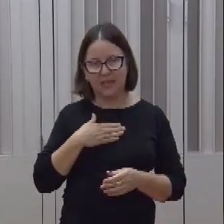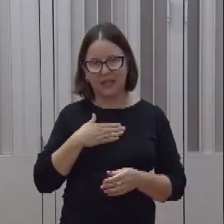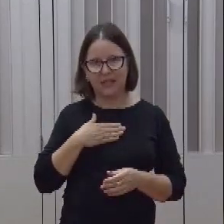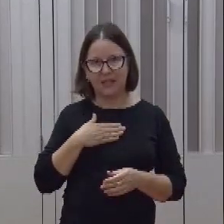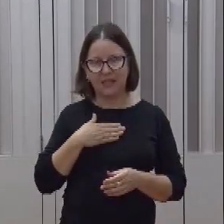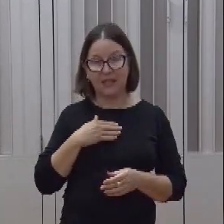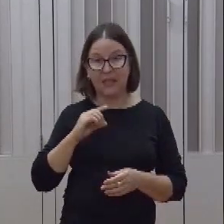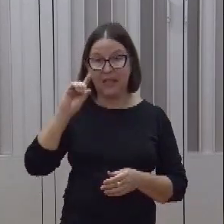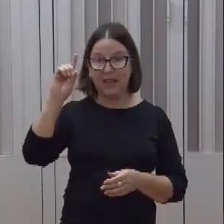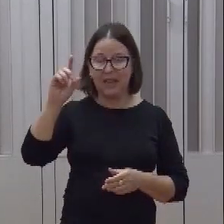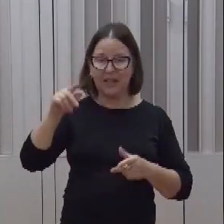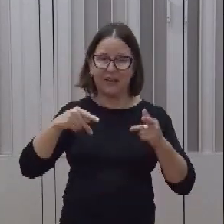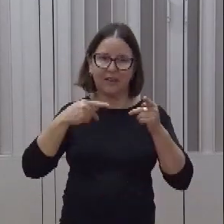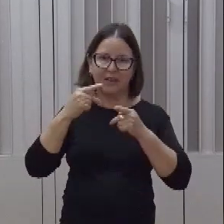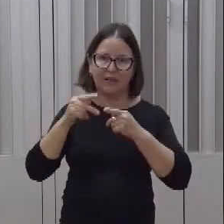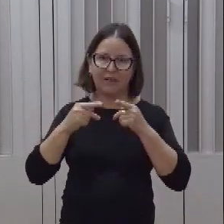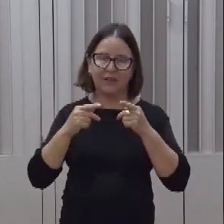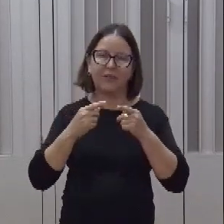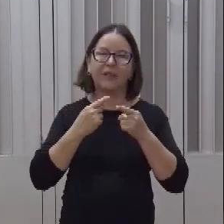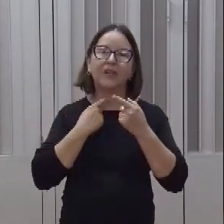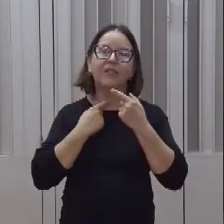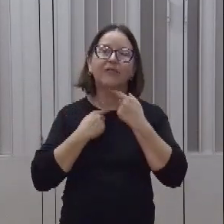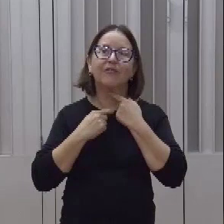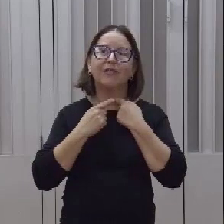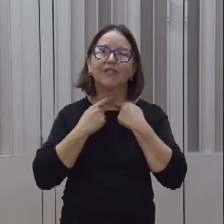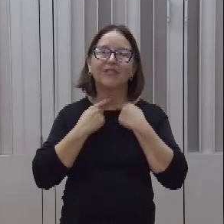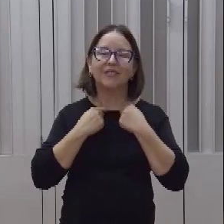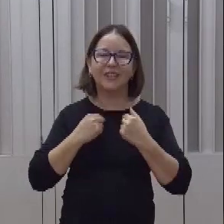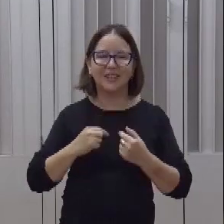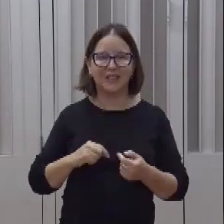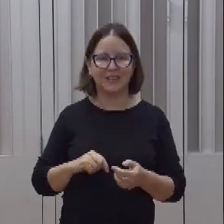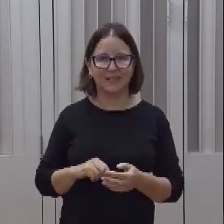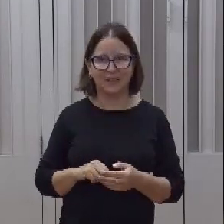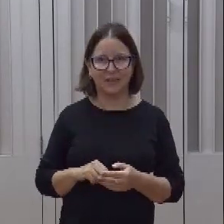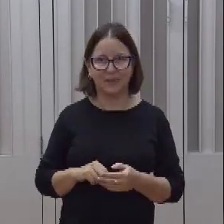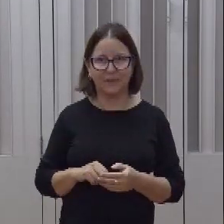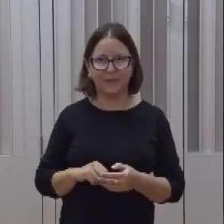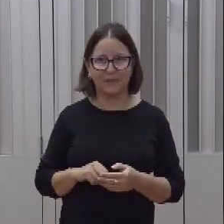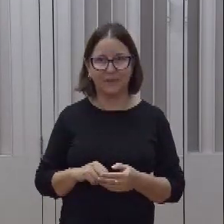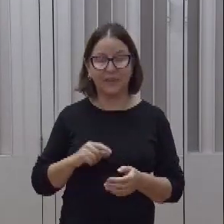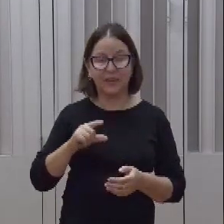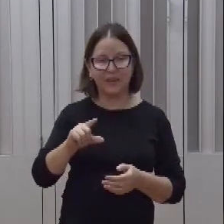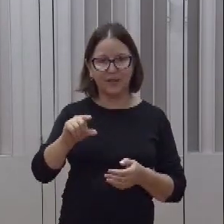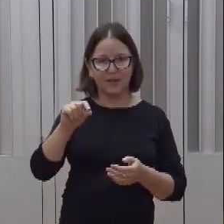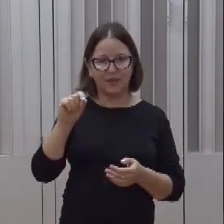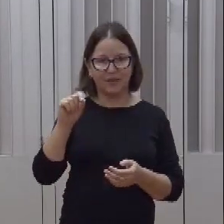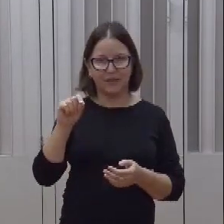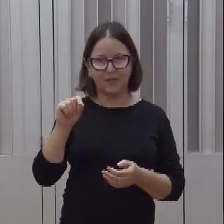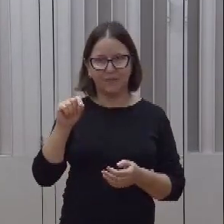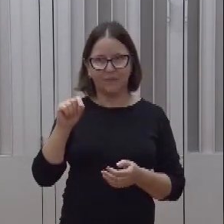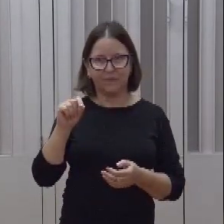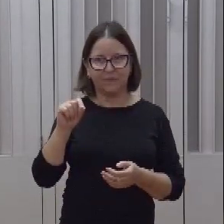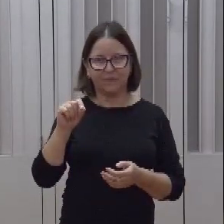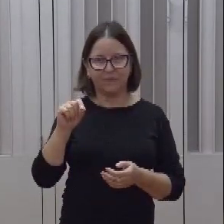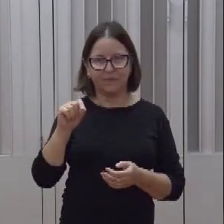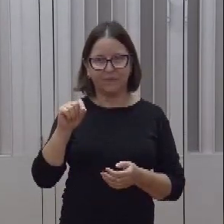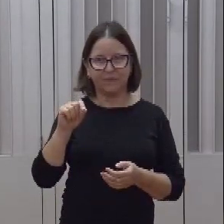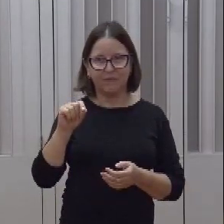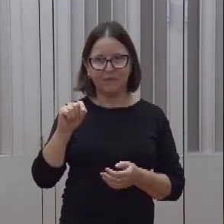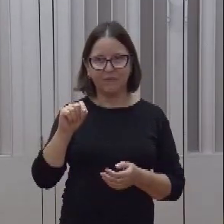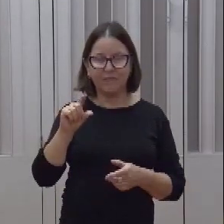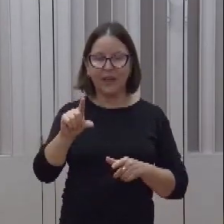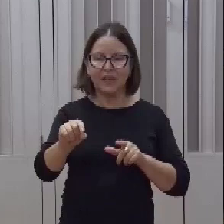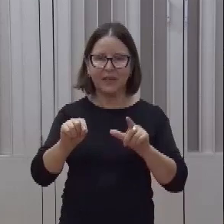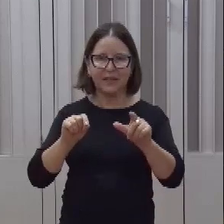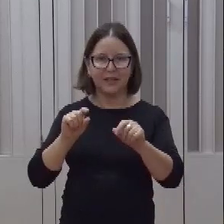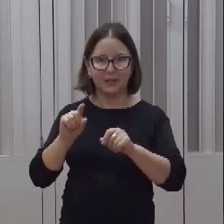falando sobre a vontade, sobre a escolha, sobre as